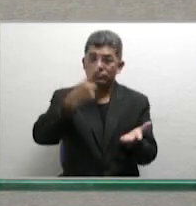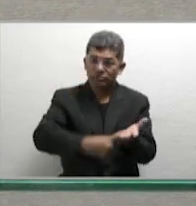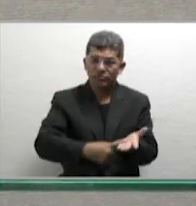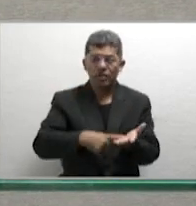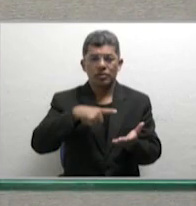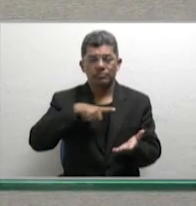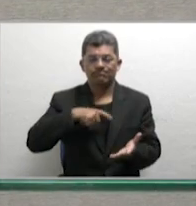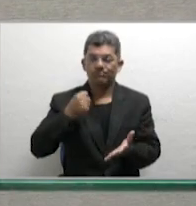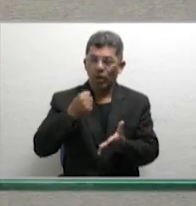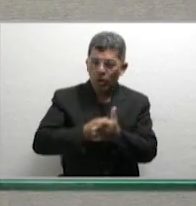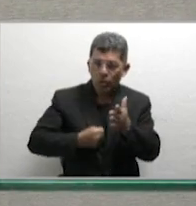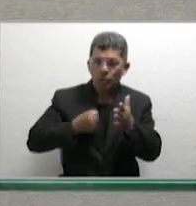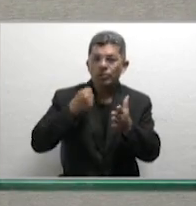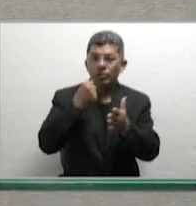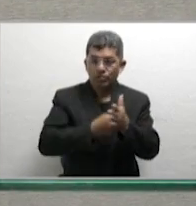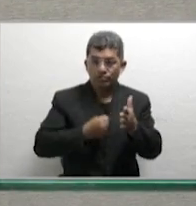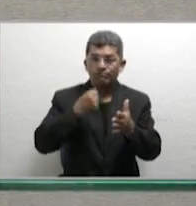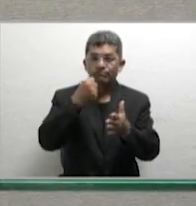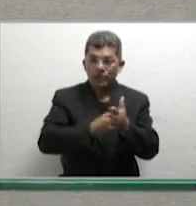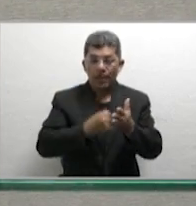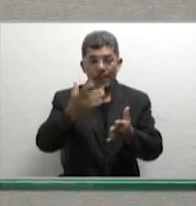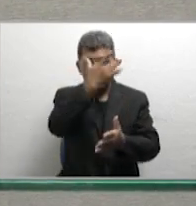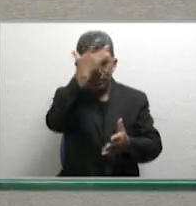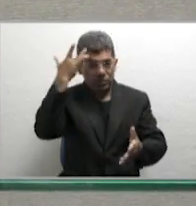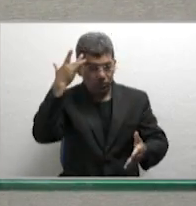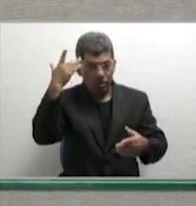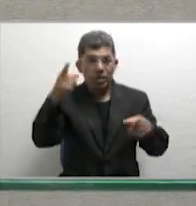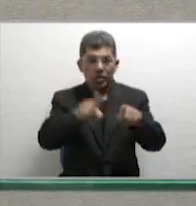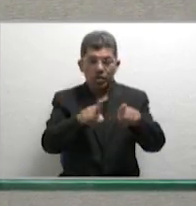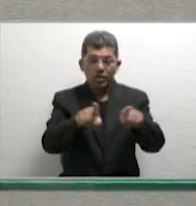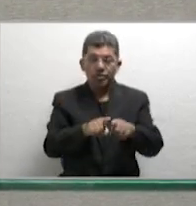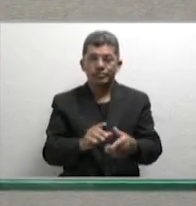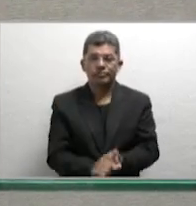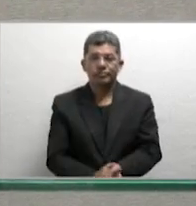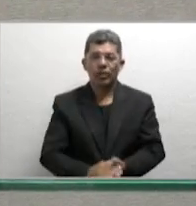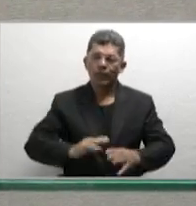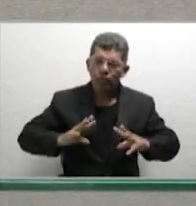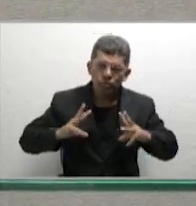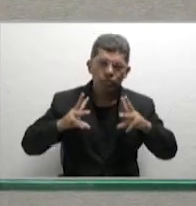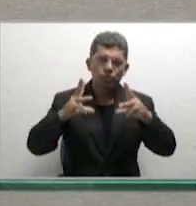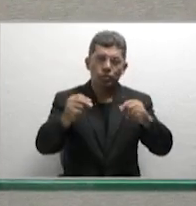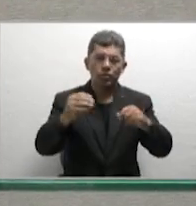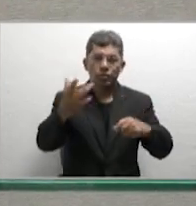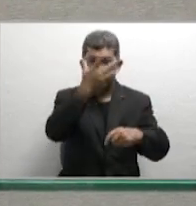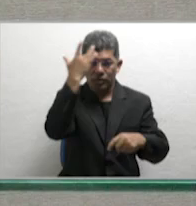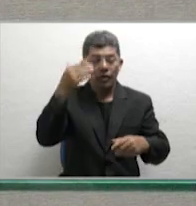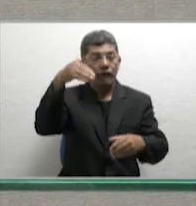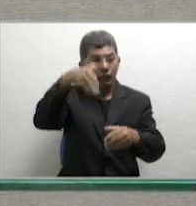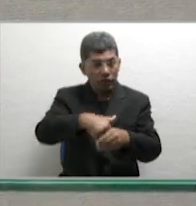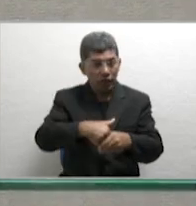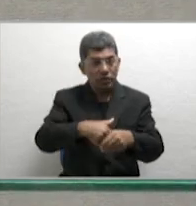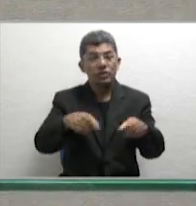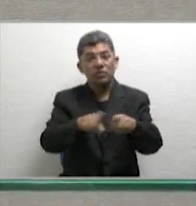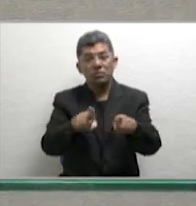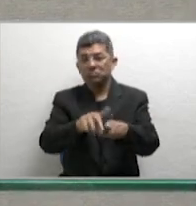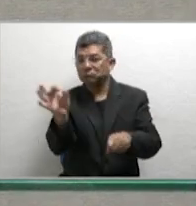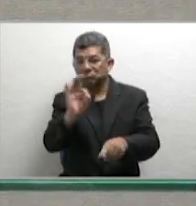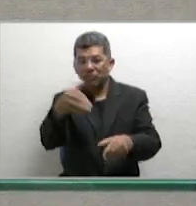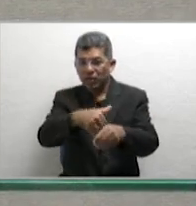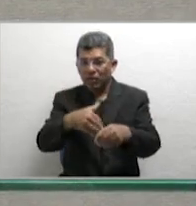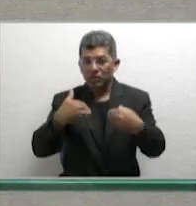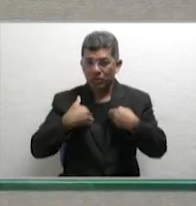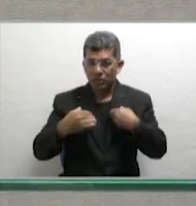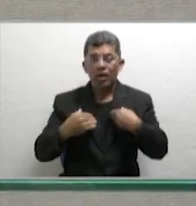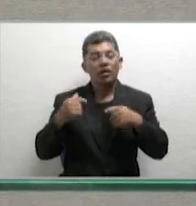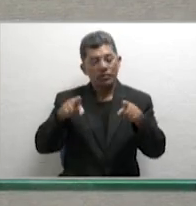estarei lutando por essas pessoas, mas também por todos, aqueles que votaram e aqueles que não votaram na